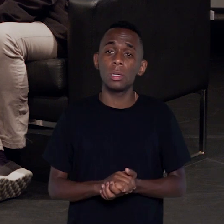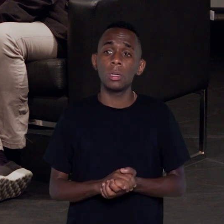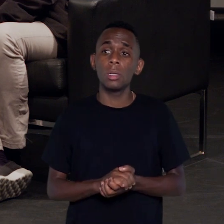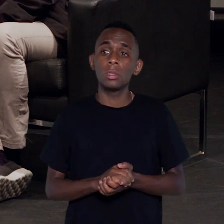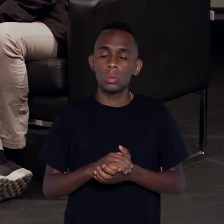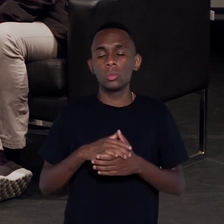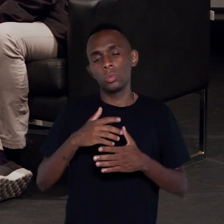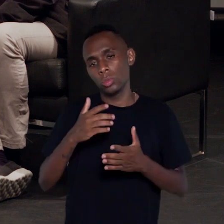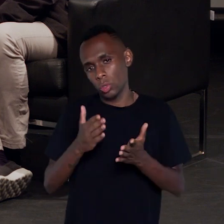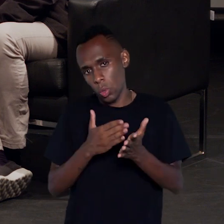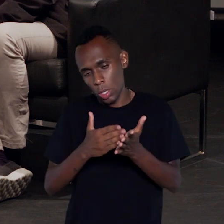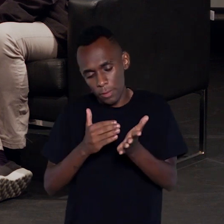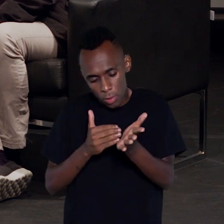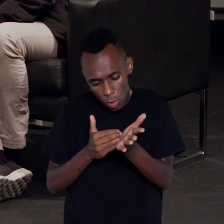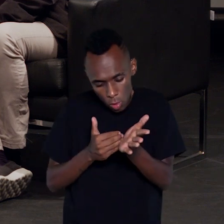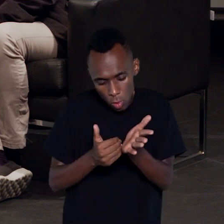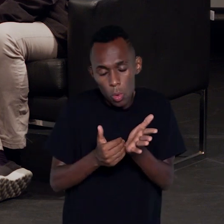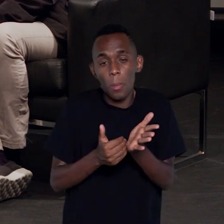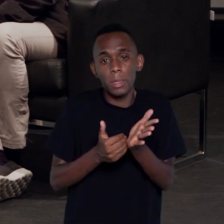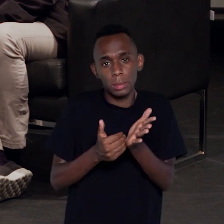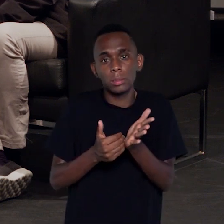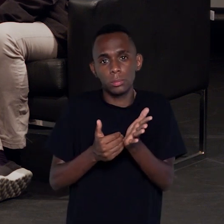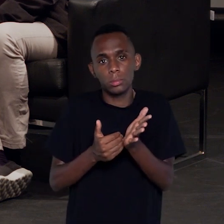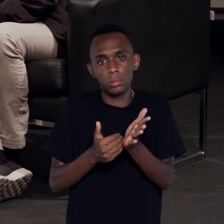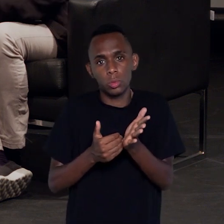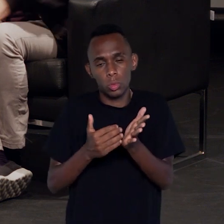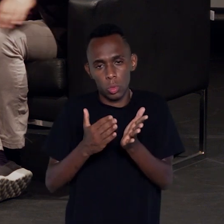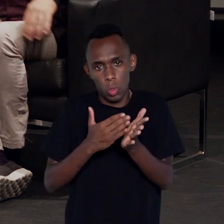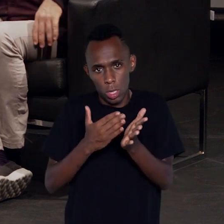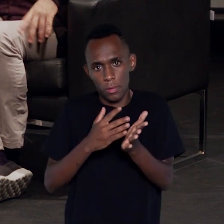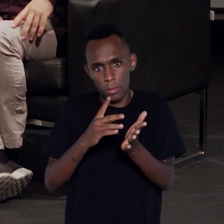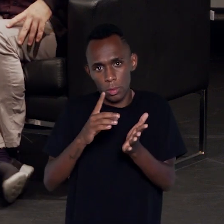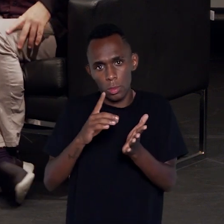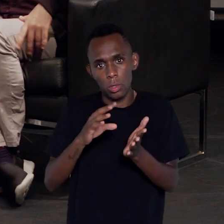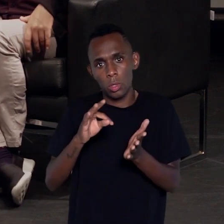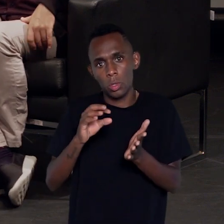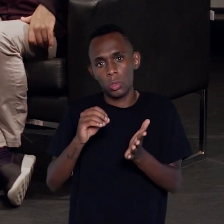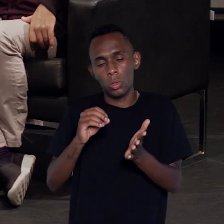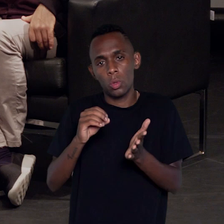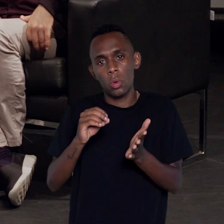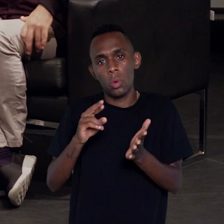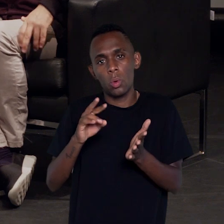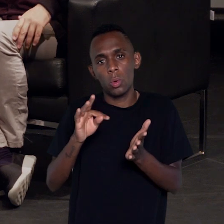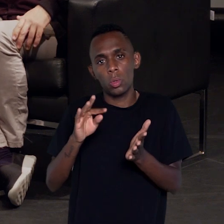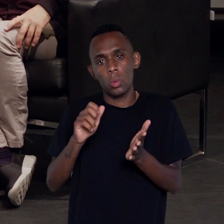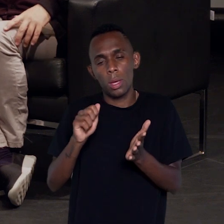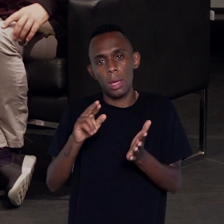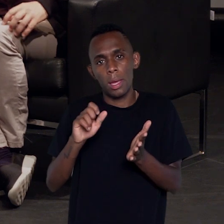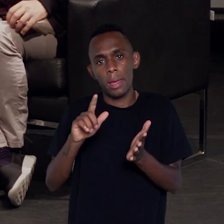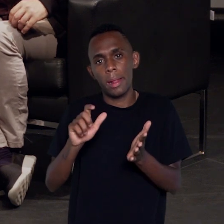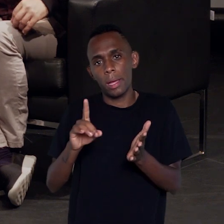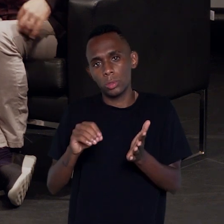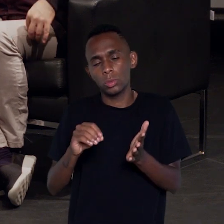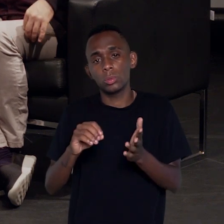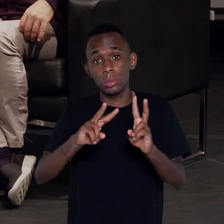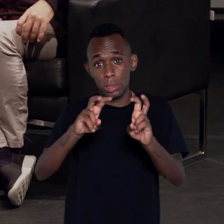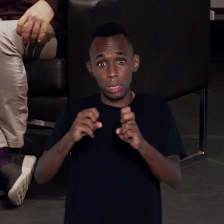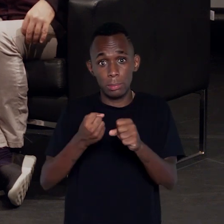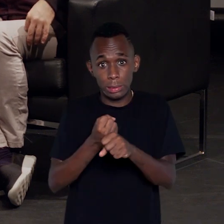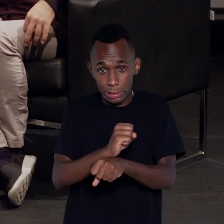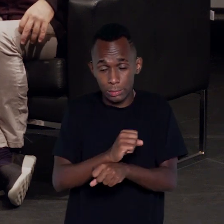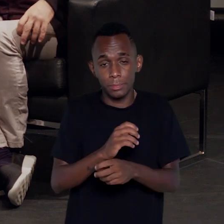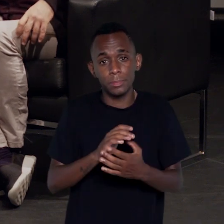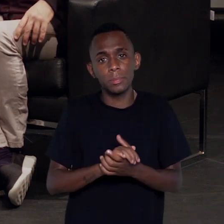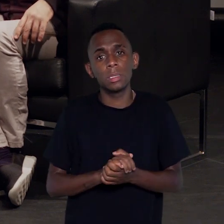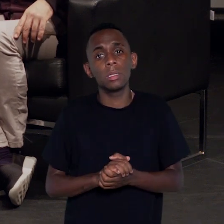começa como começa, todo mundo deve ter lido Torturado, aquela coisa reveladora e que tem tudo a ver com a escravidão. A Eliane